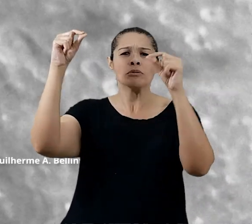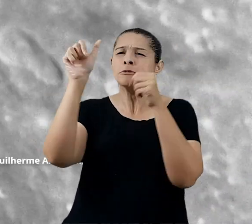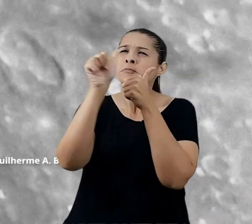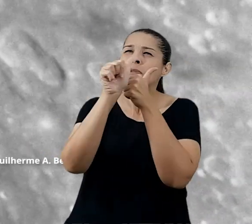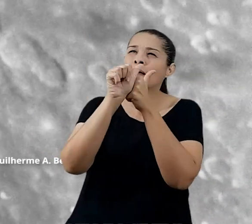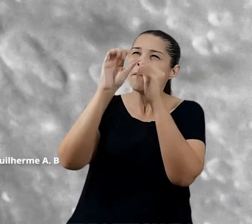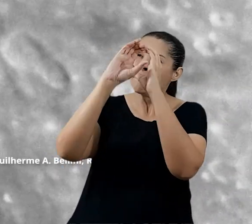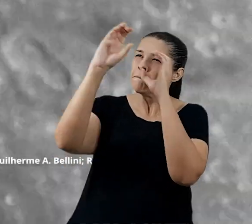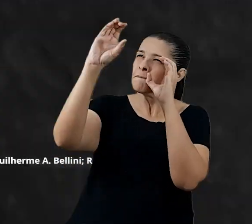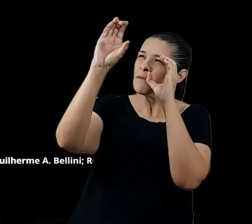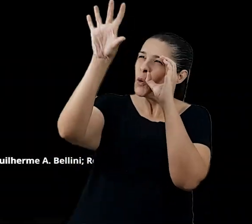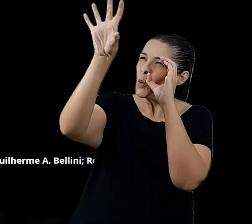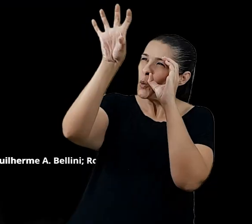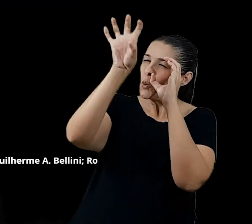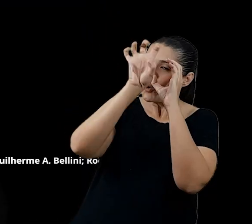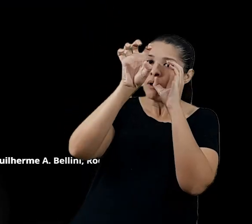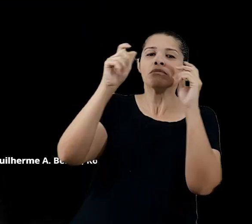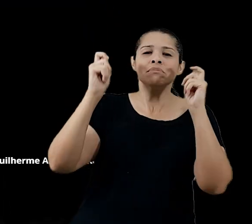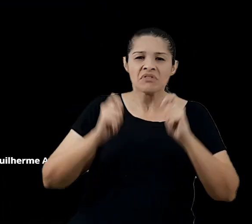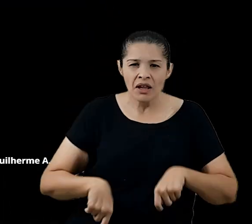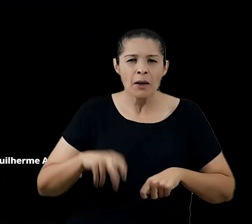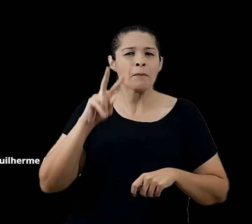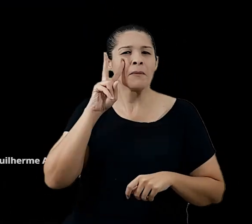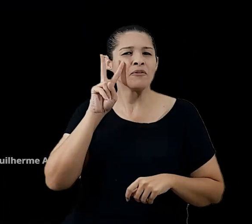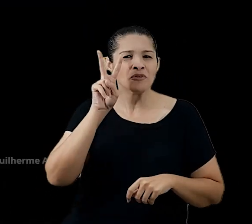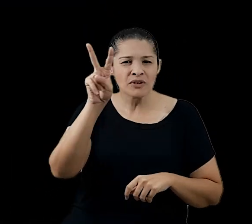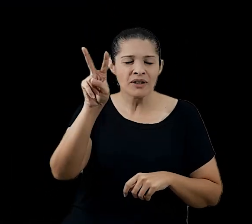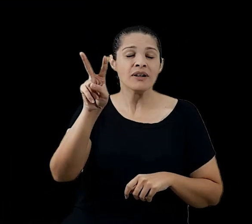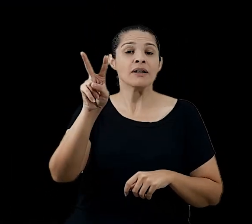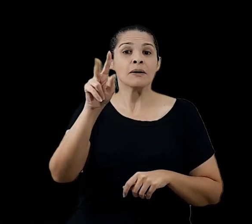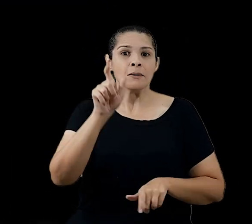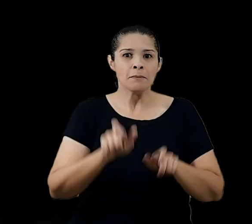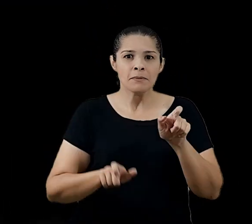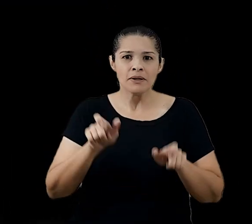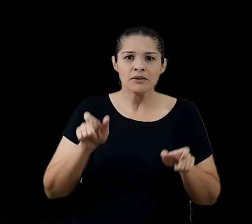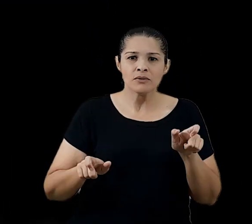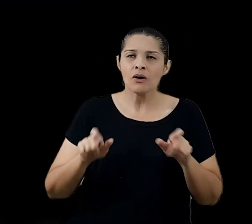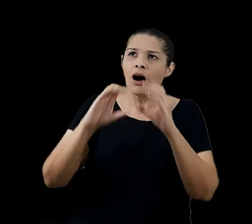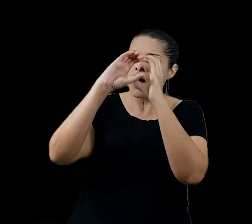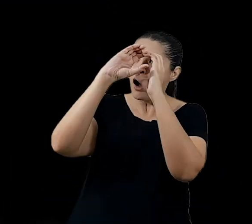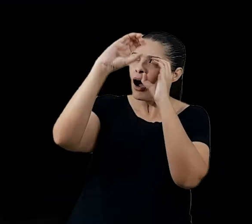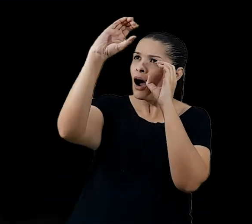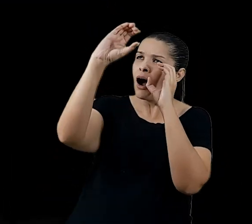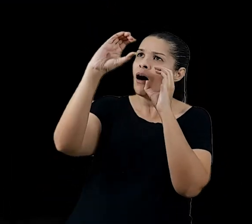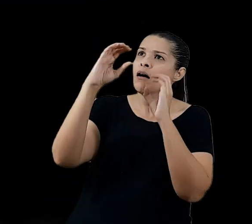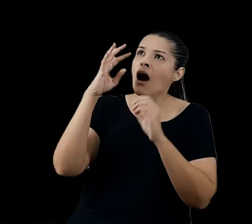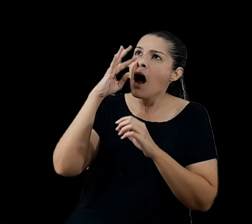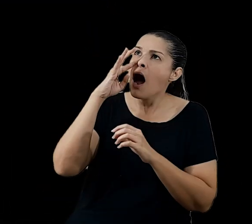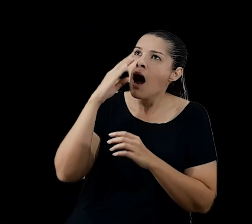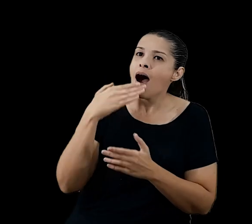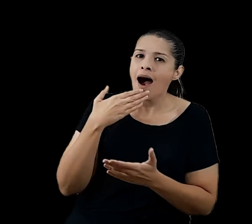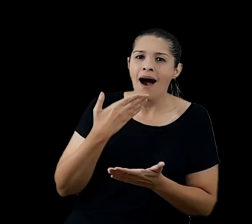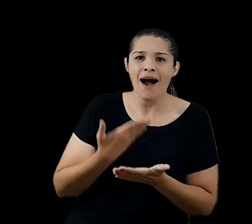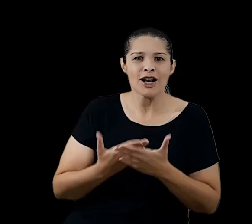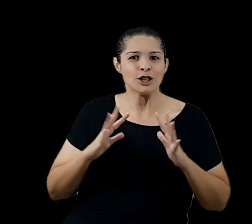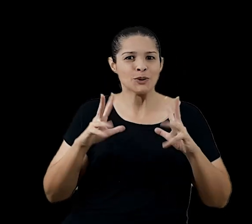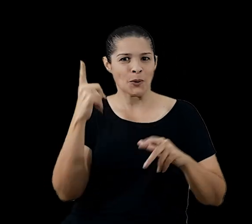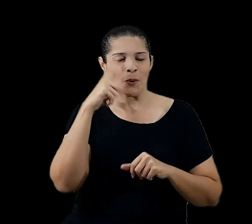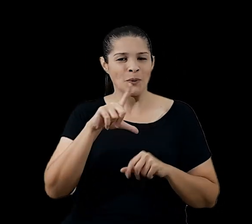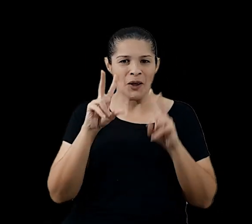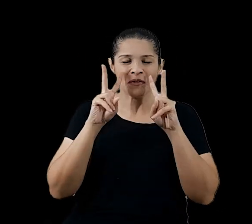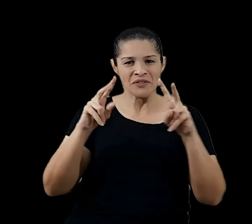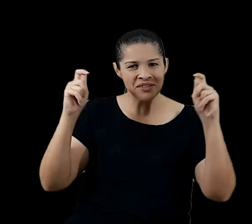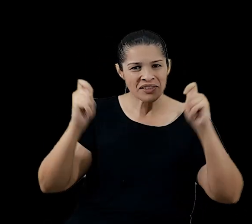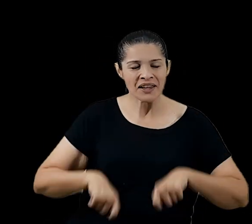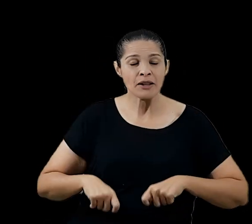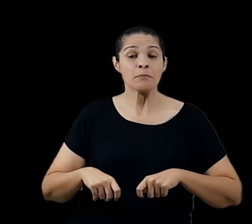pertinho. Dá para ver os anéis de Saturno. Então as pessoas ficam bem impressionadas com o que observam, né?